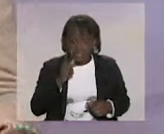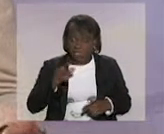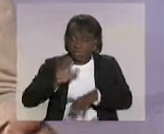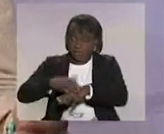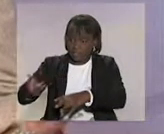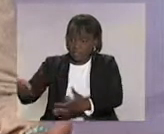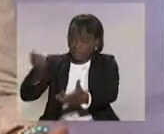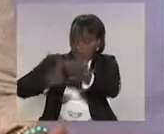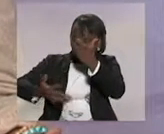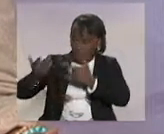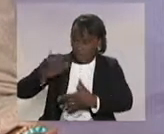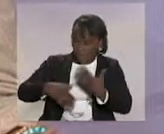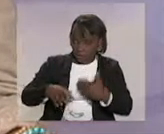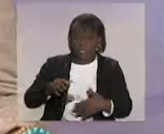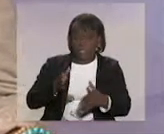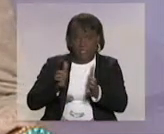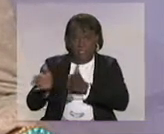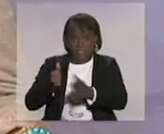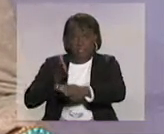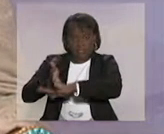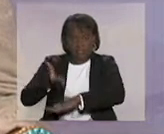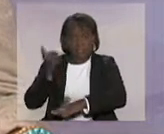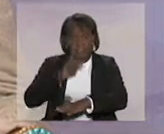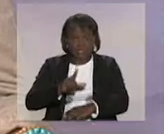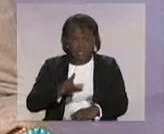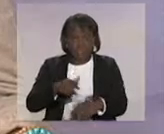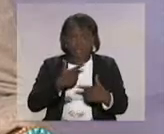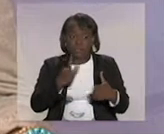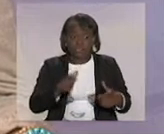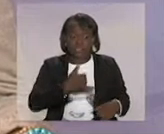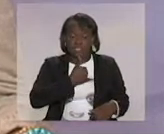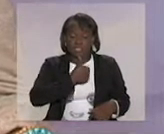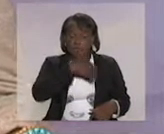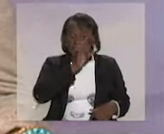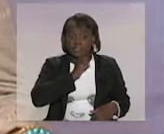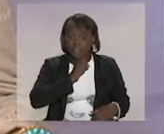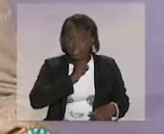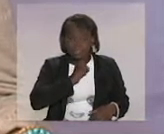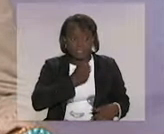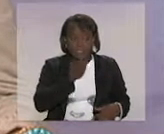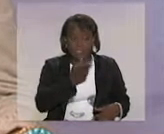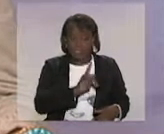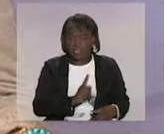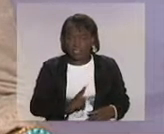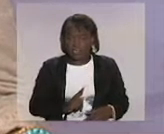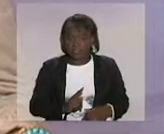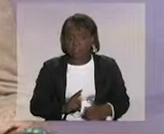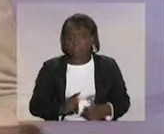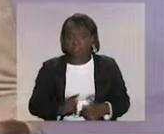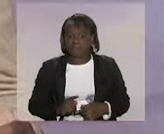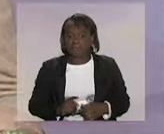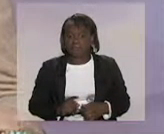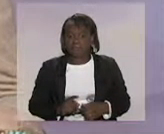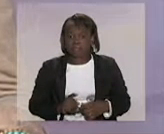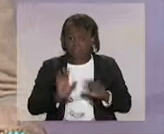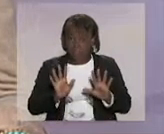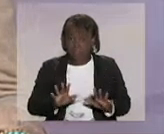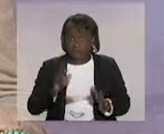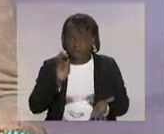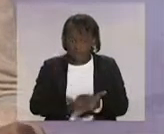a essas vítimas, né, do que as vítimas com maior idade. Mas